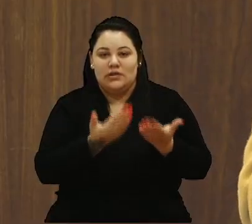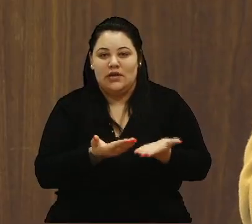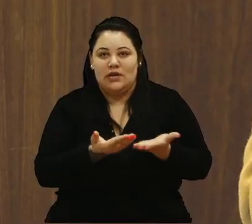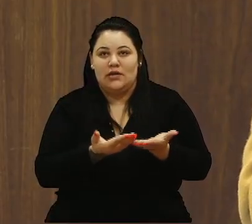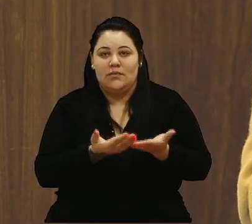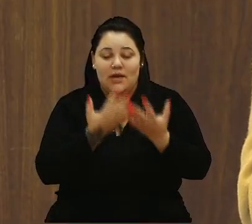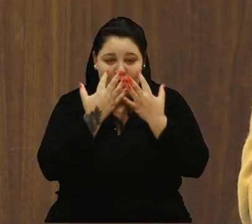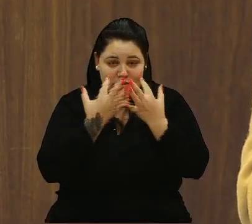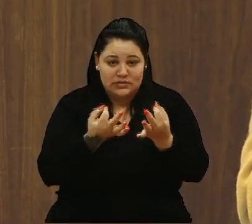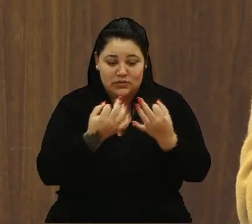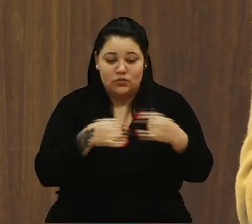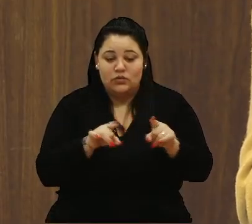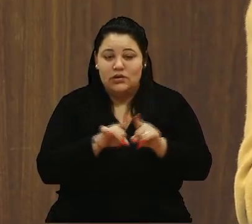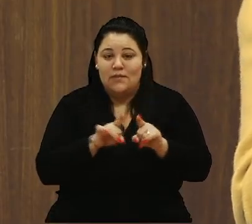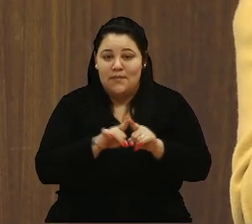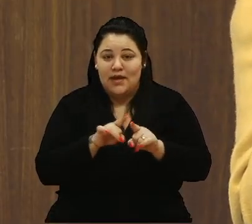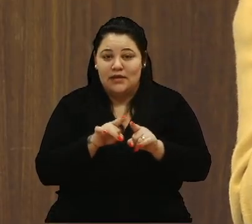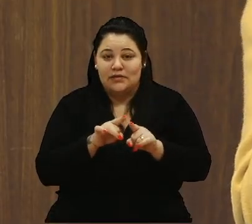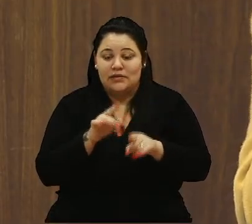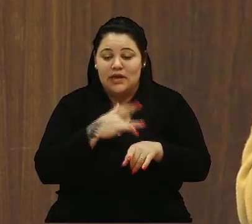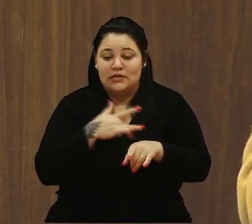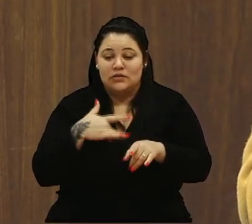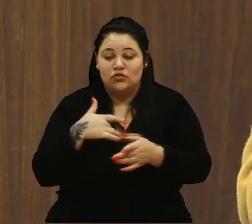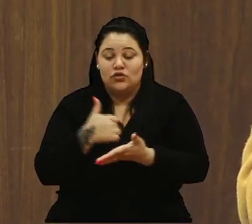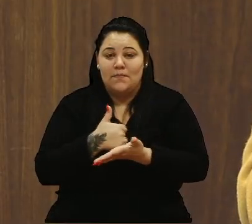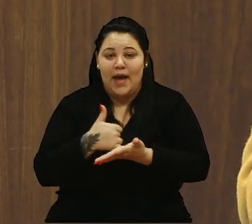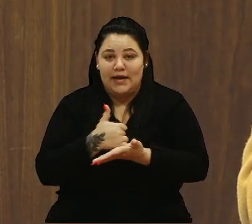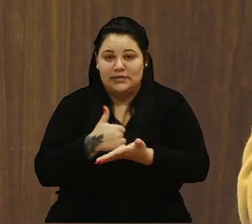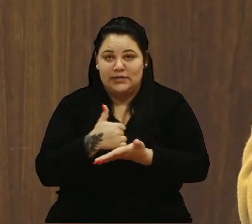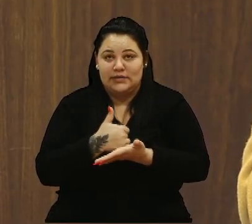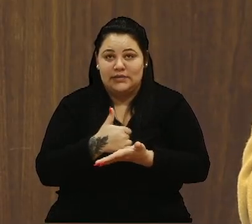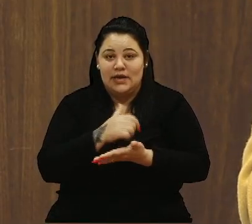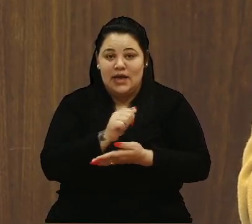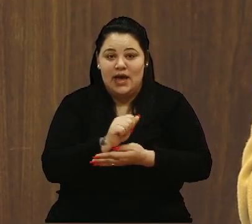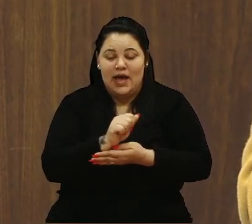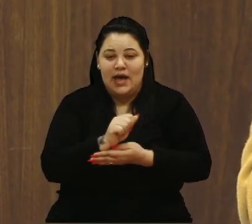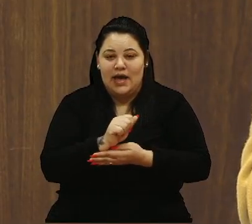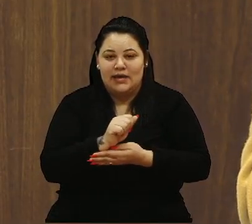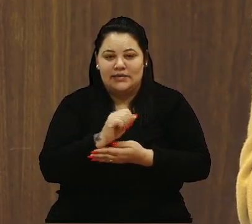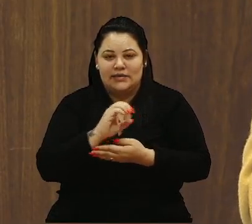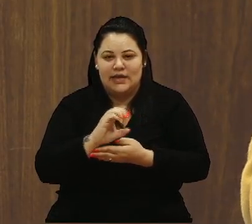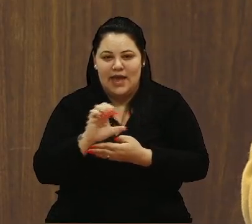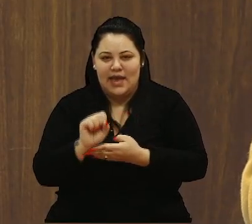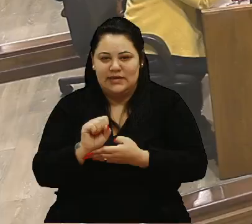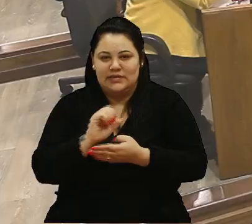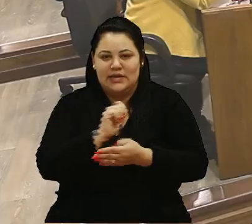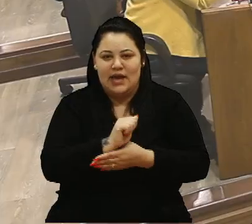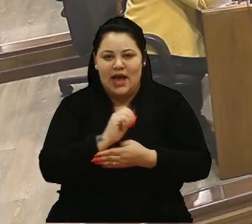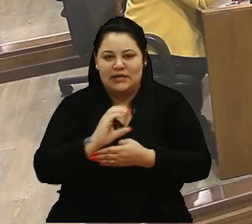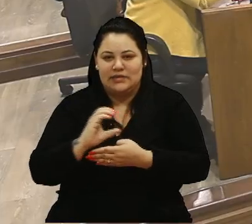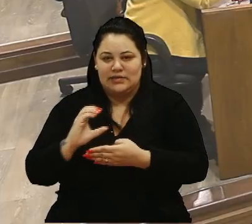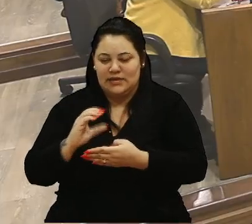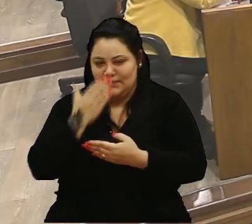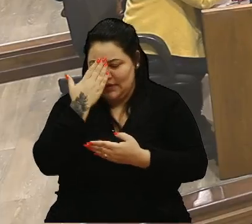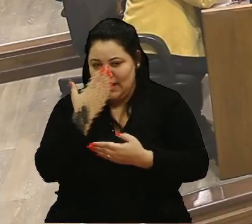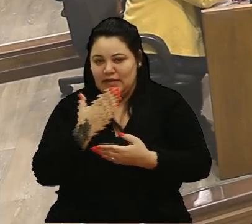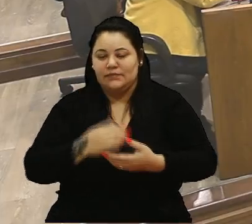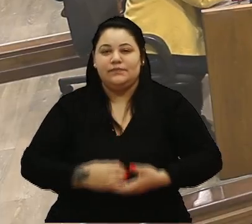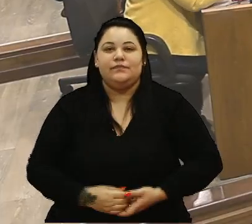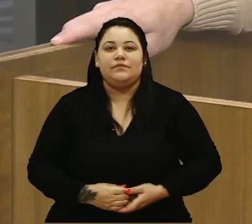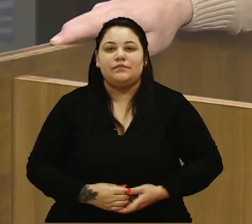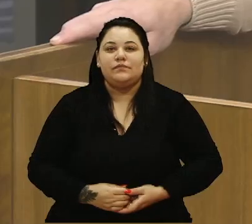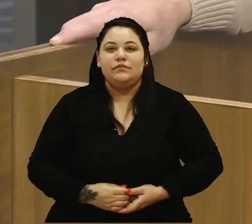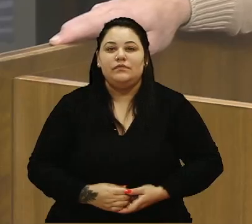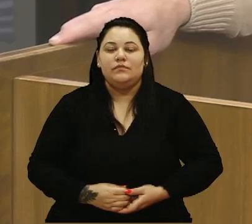na saúde básica e das ACS e ACCs. Obrigada. Não, legal, parabéns, vereador